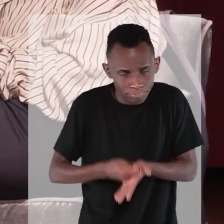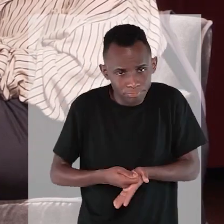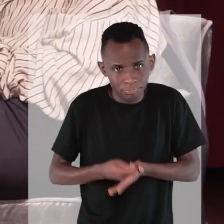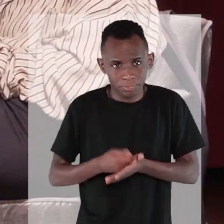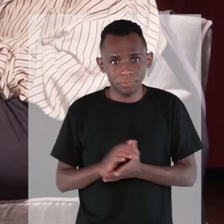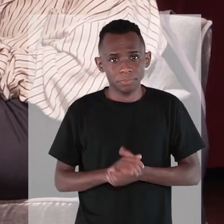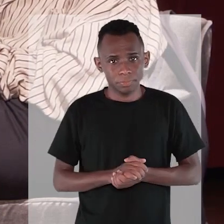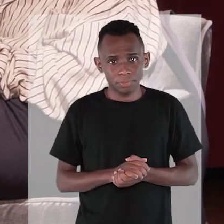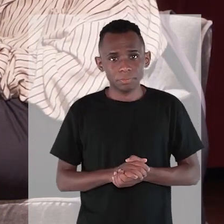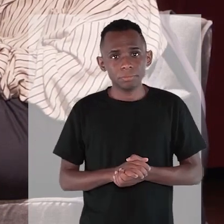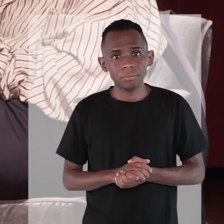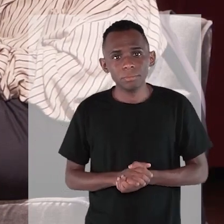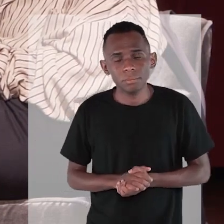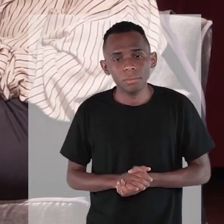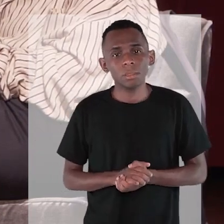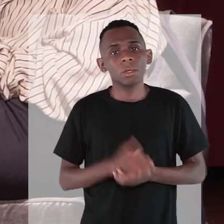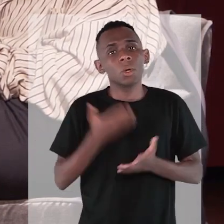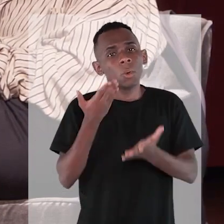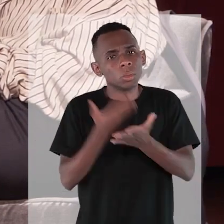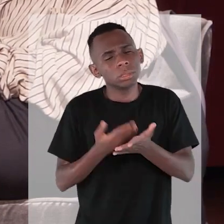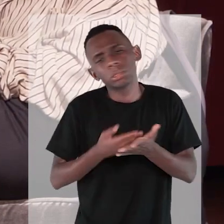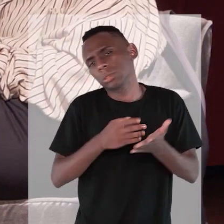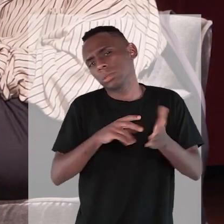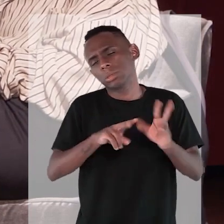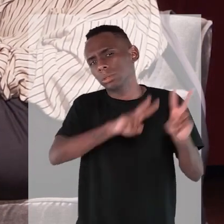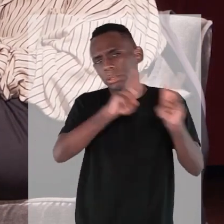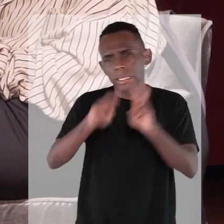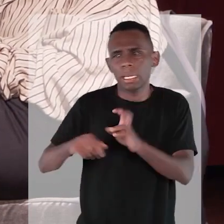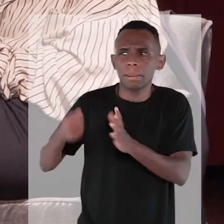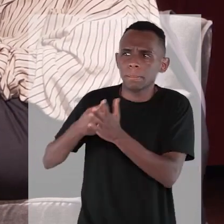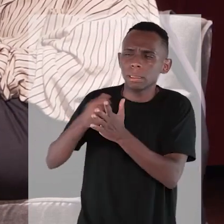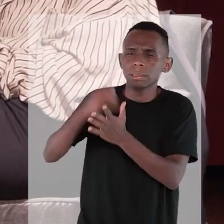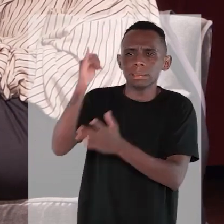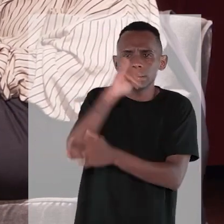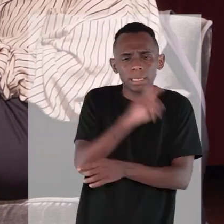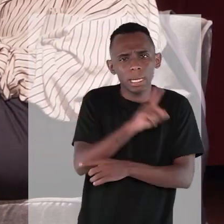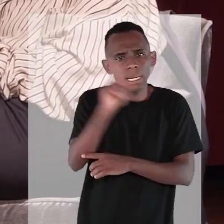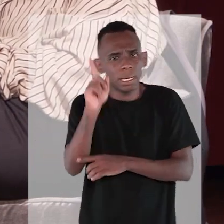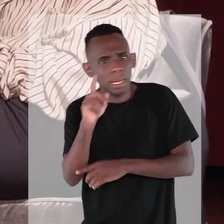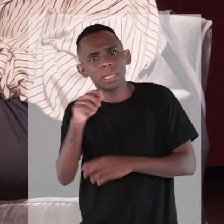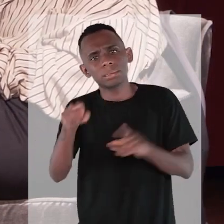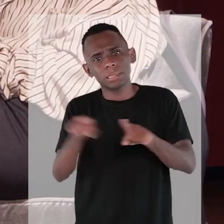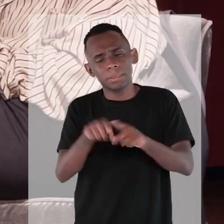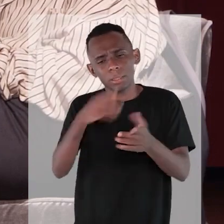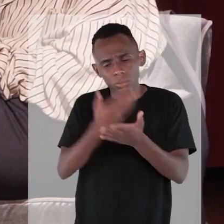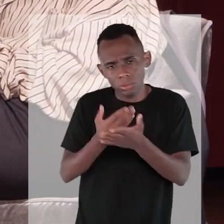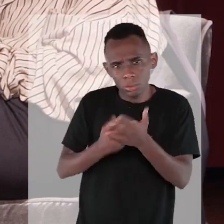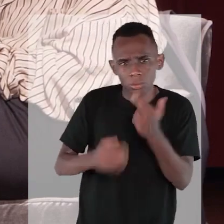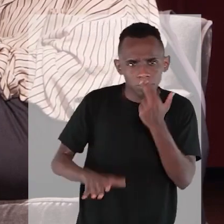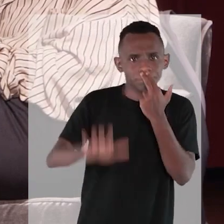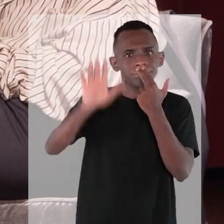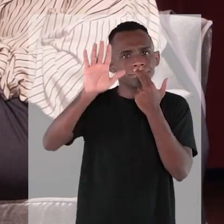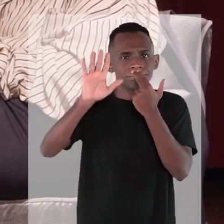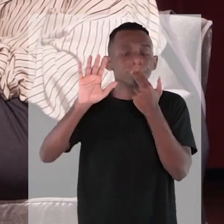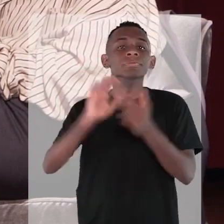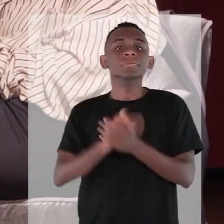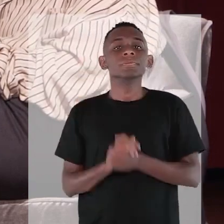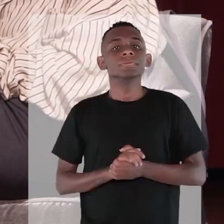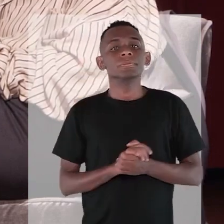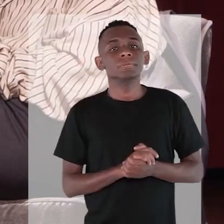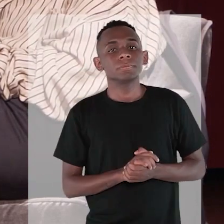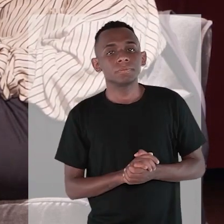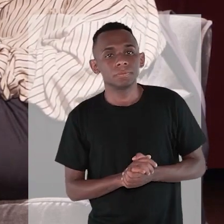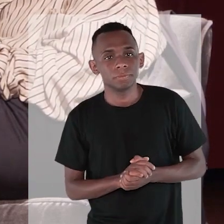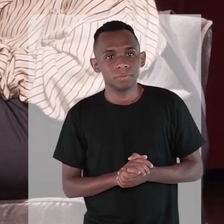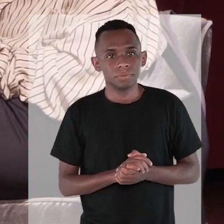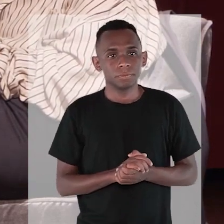bibliografia, né? Assim, os estudos do fascismo italiano, como do nazismo, então nem se fala, né? Porque essa